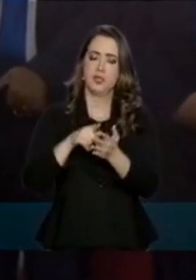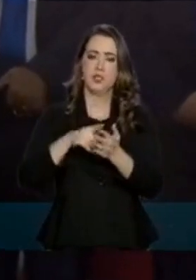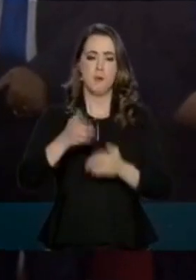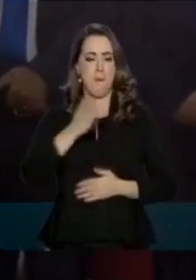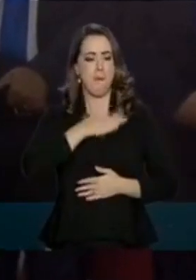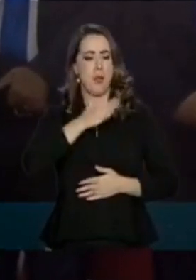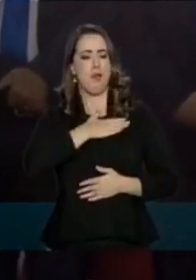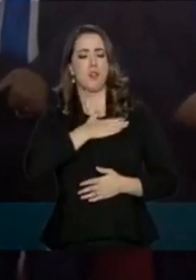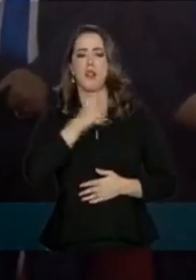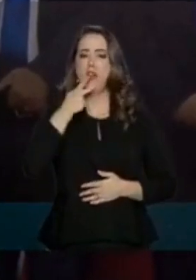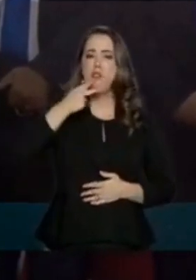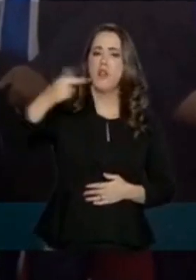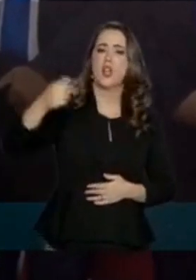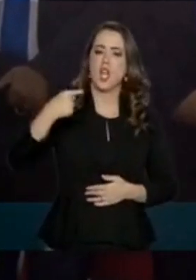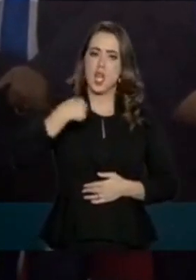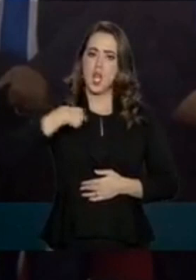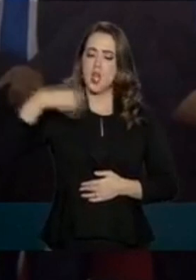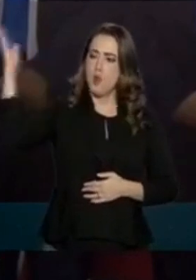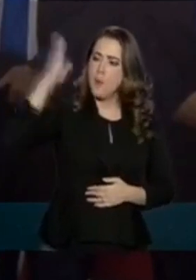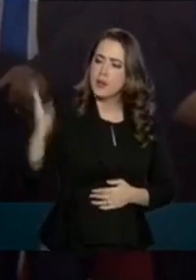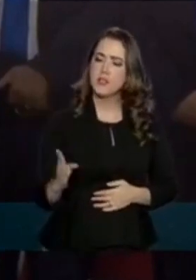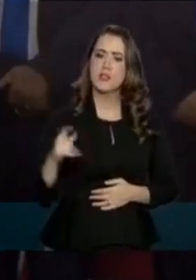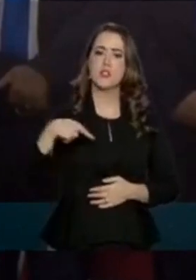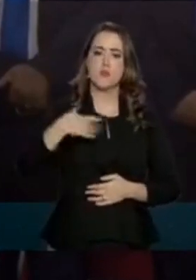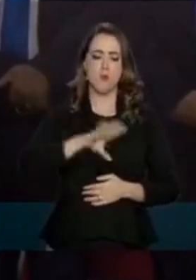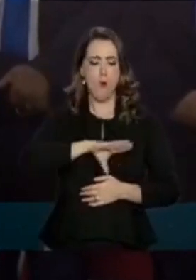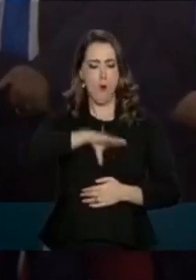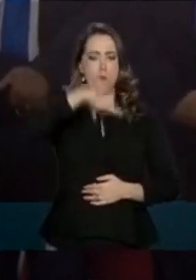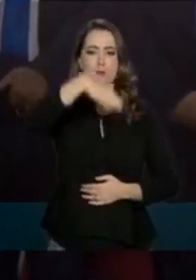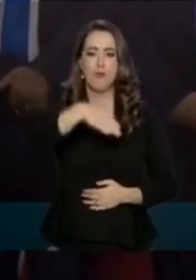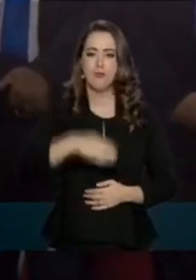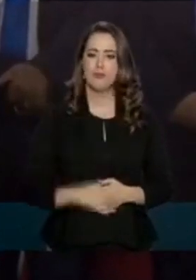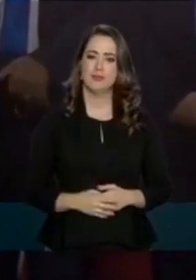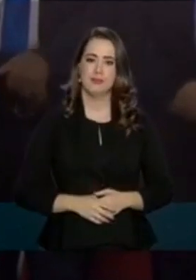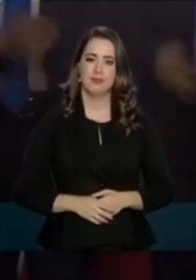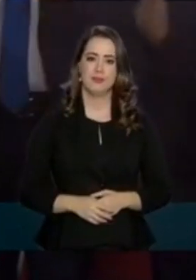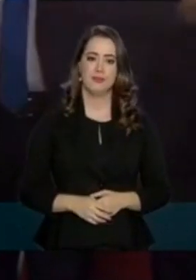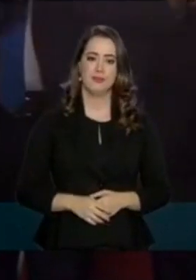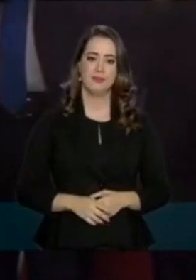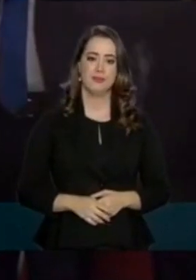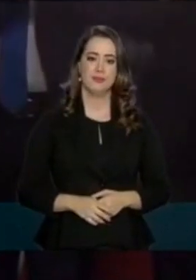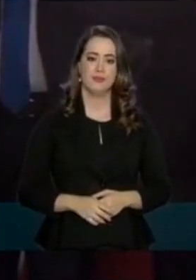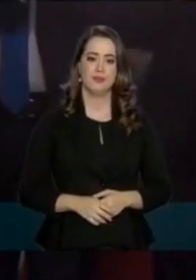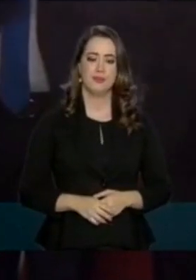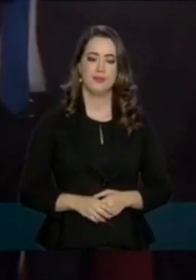no peito e falar: eu sou brasileiro com muito orgulho.